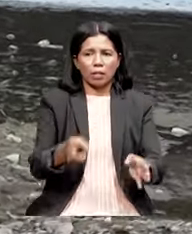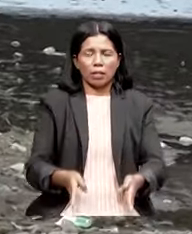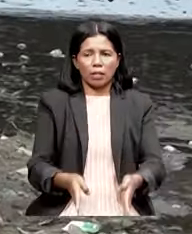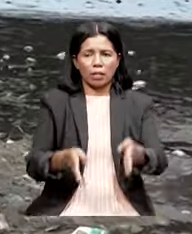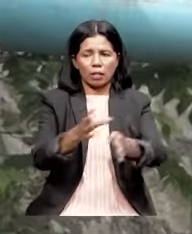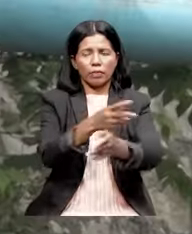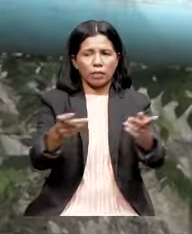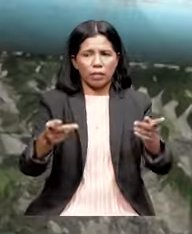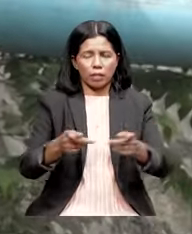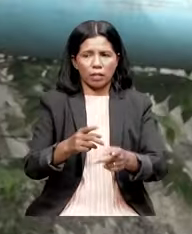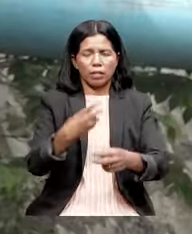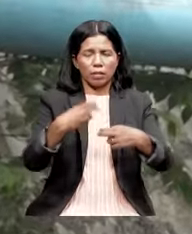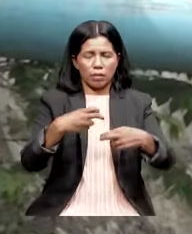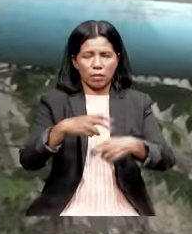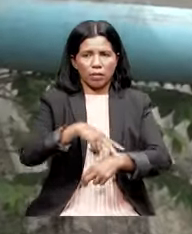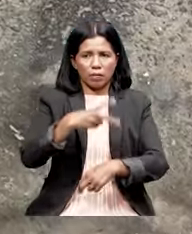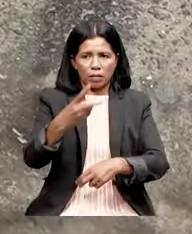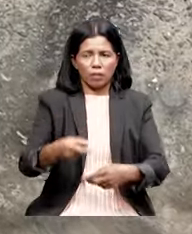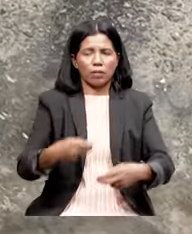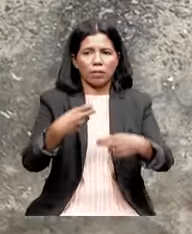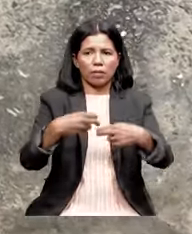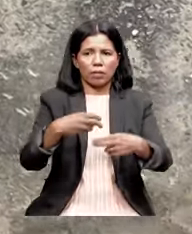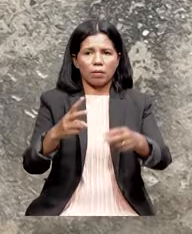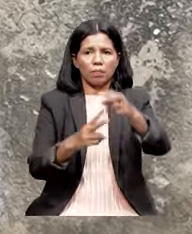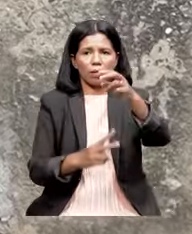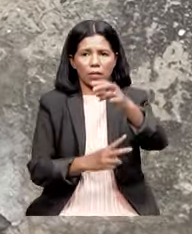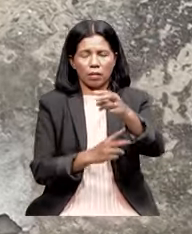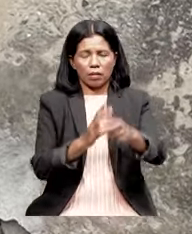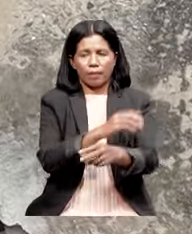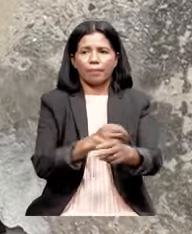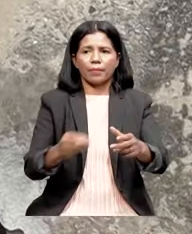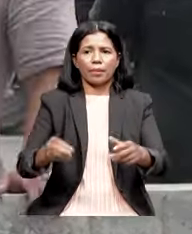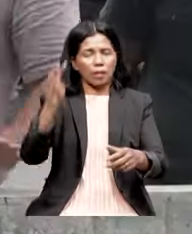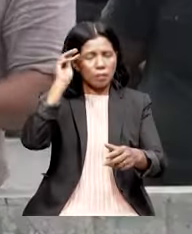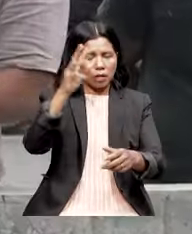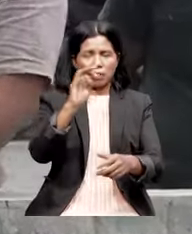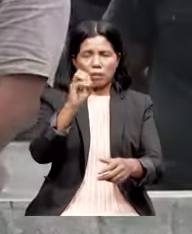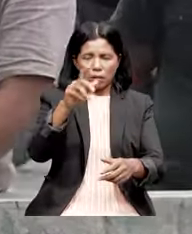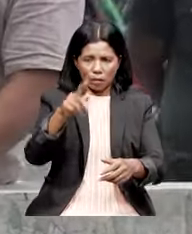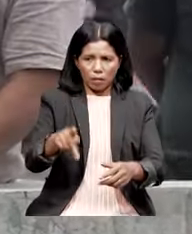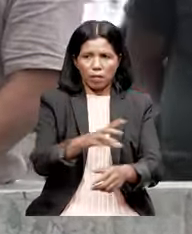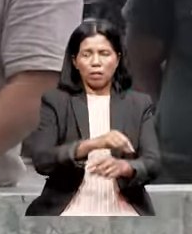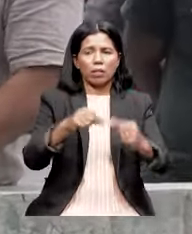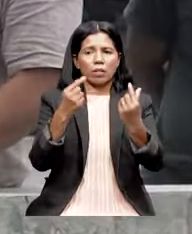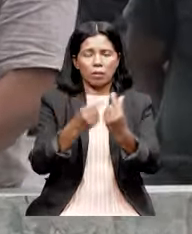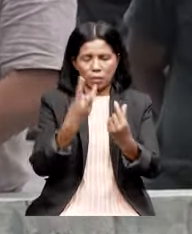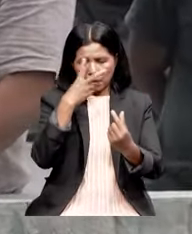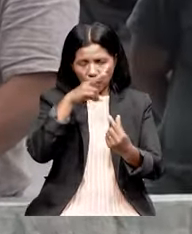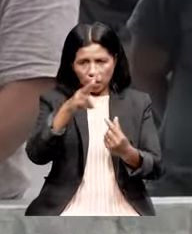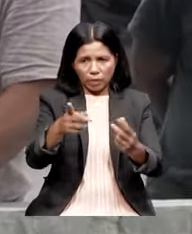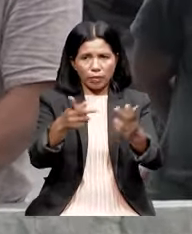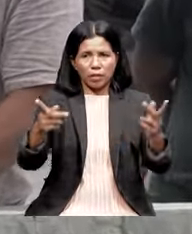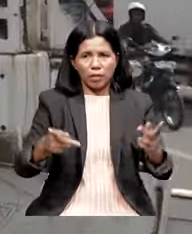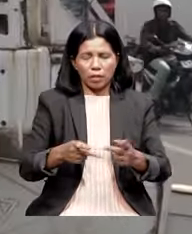área de Fenemos, ameaçado Mono, no fomos ameaça para ponte. A situação né, ministro obras públicas, a equipa tun direita e terreno, o